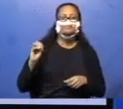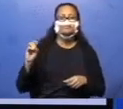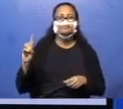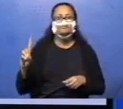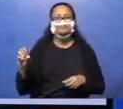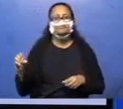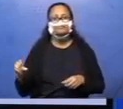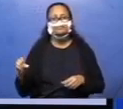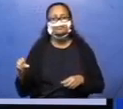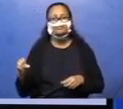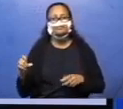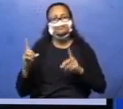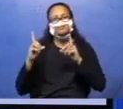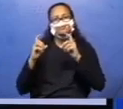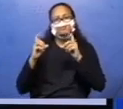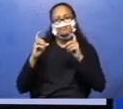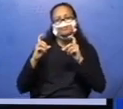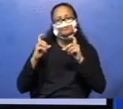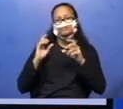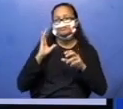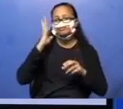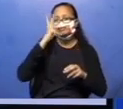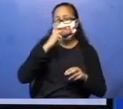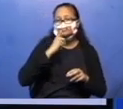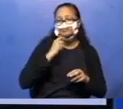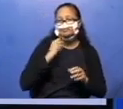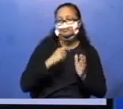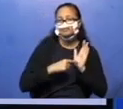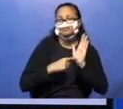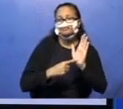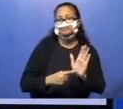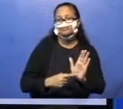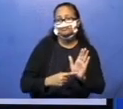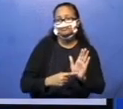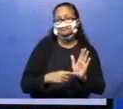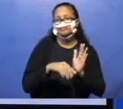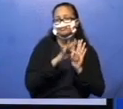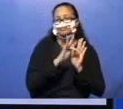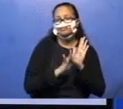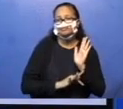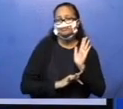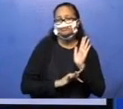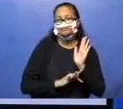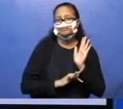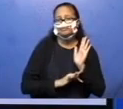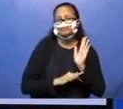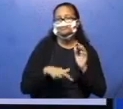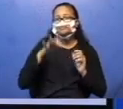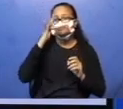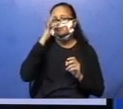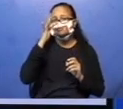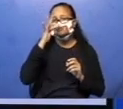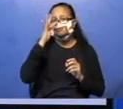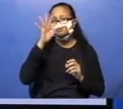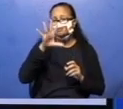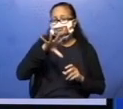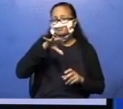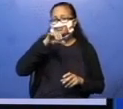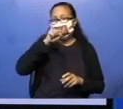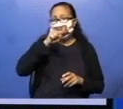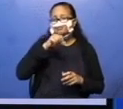bem bonita para combinar, para comprovar o assunto do texto, que são as flores e os